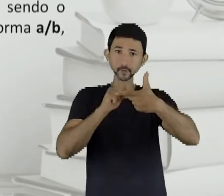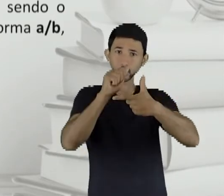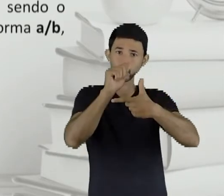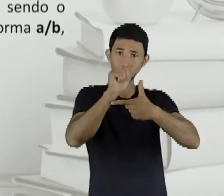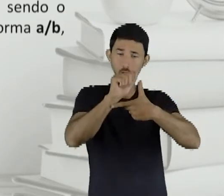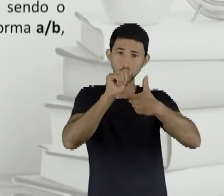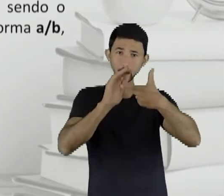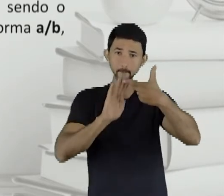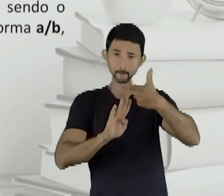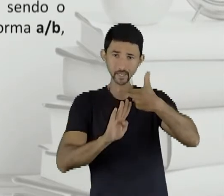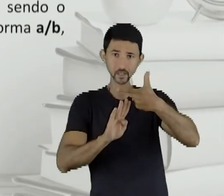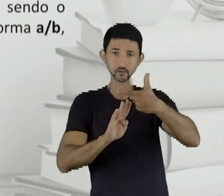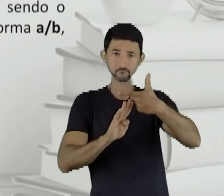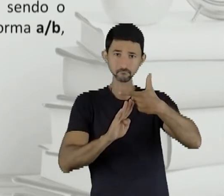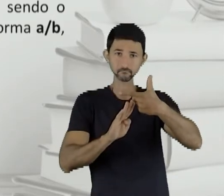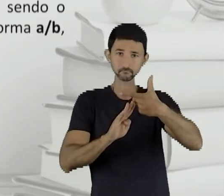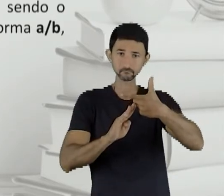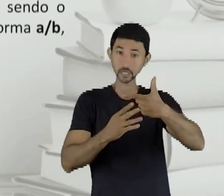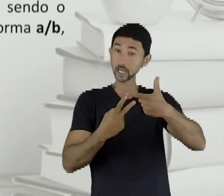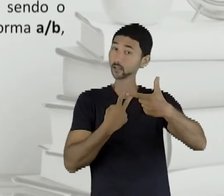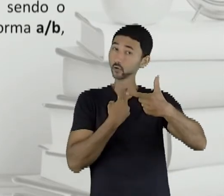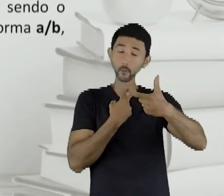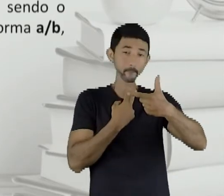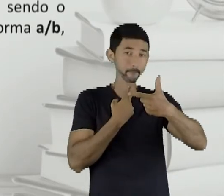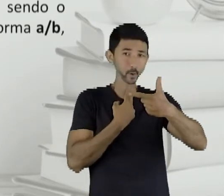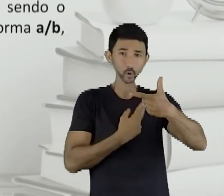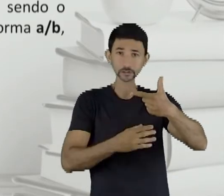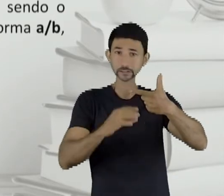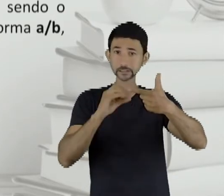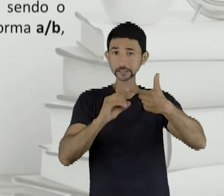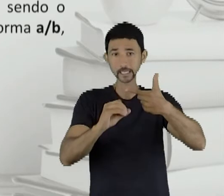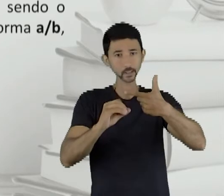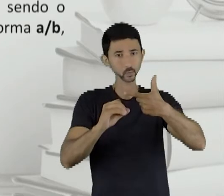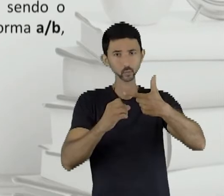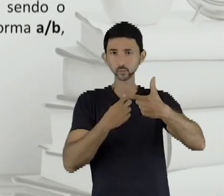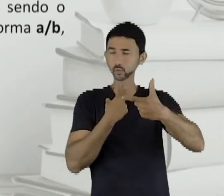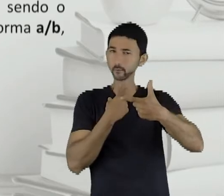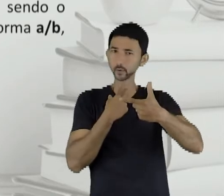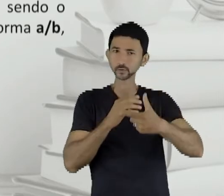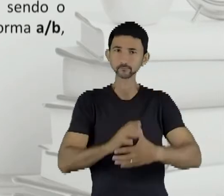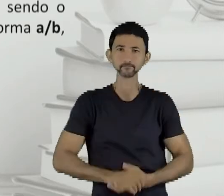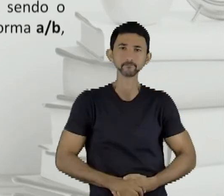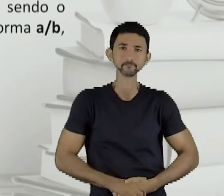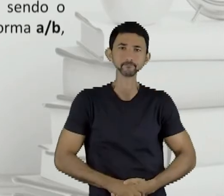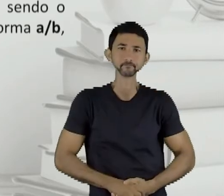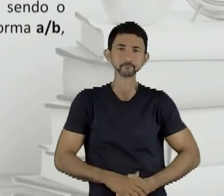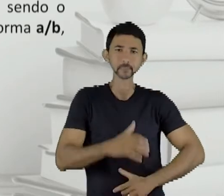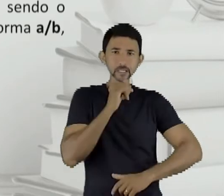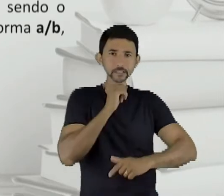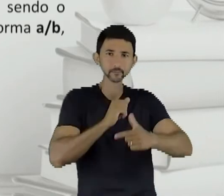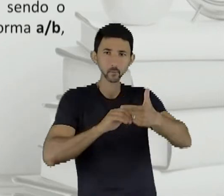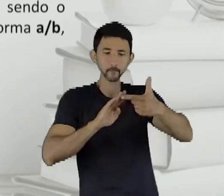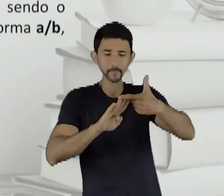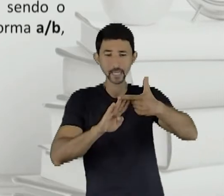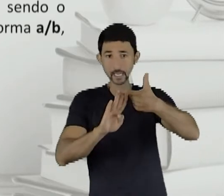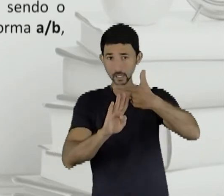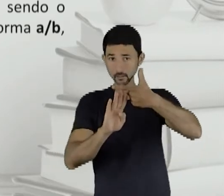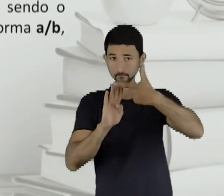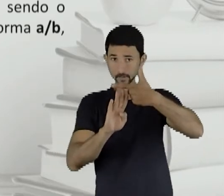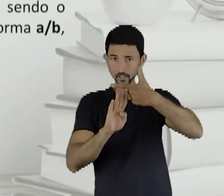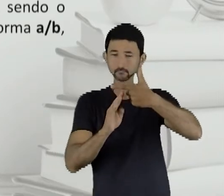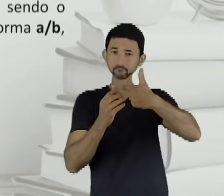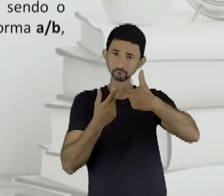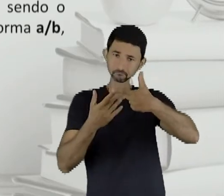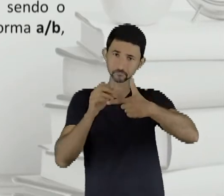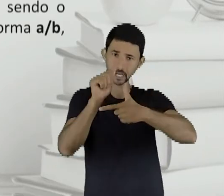números racionais, certo? Desde que no denominador, no lugar daquele B, não haja zero, não seja